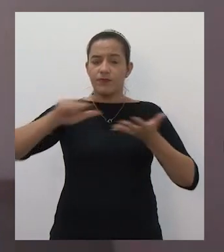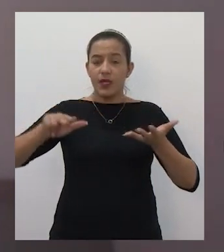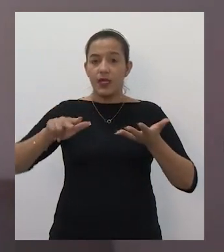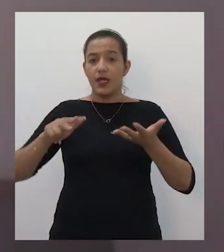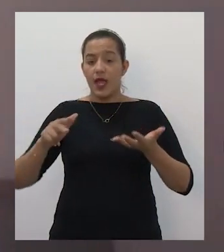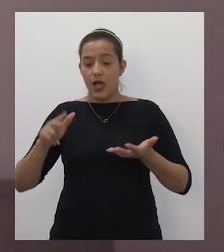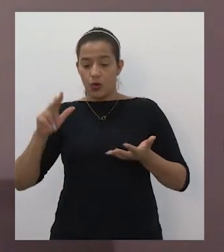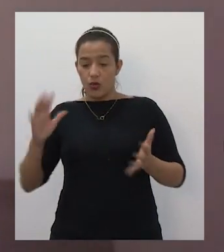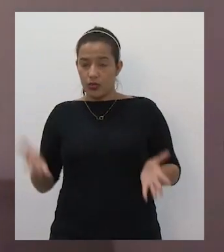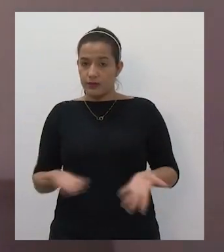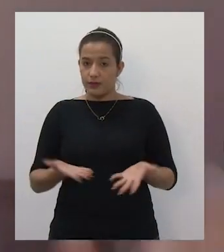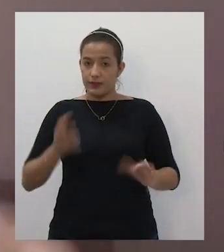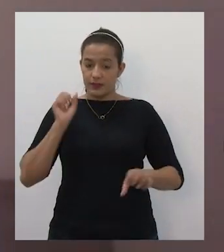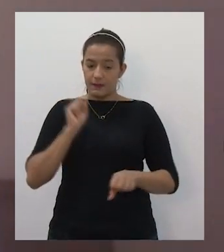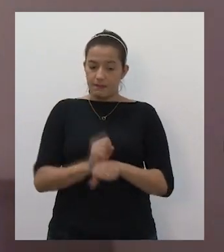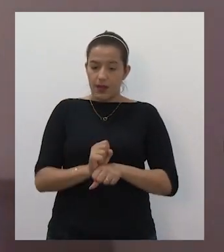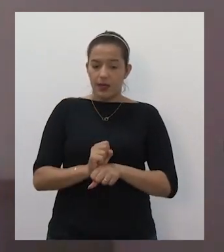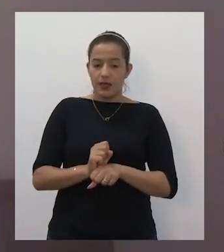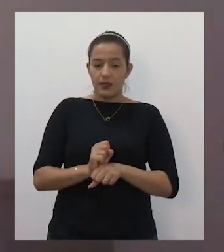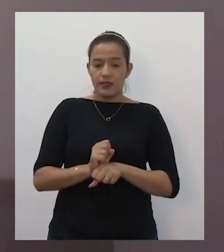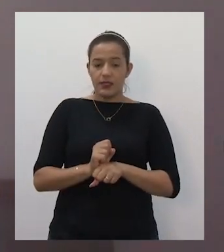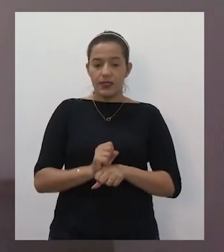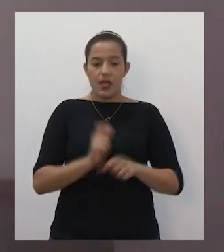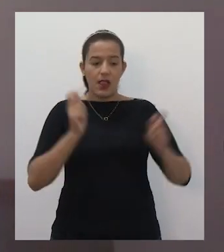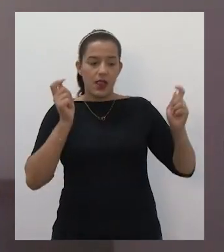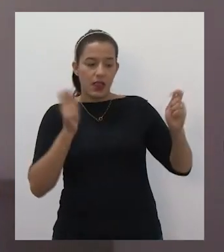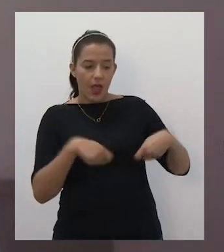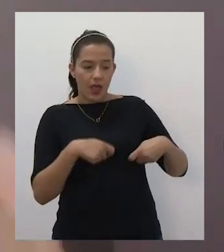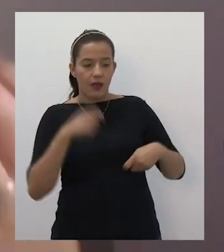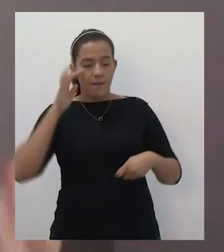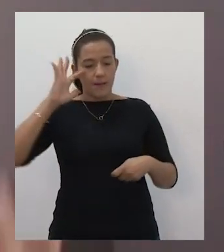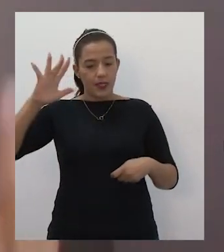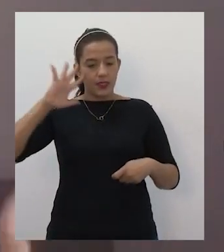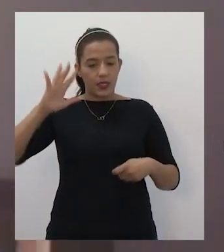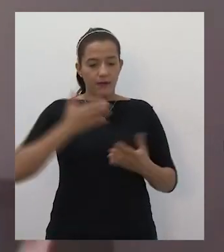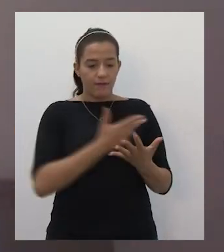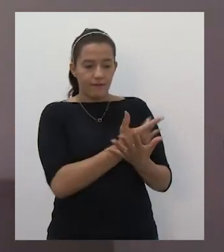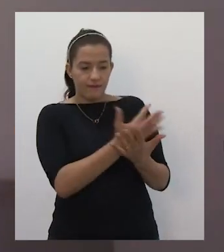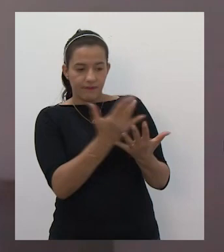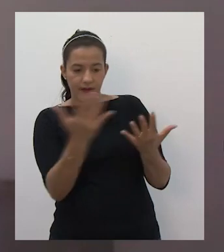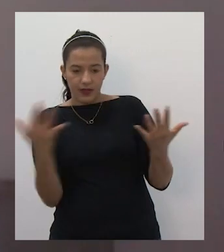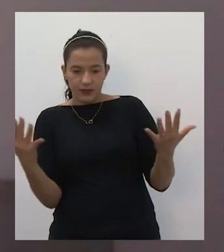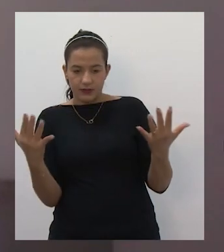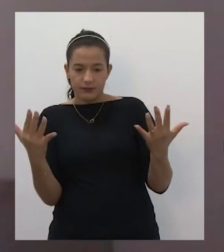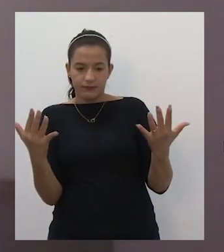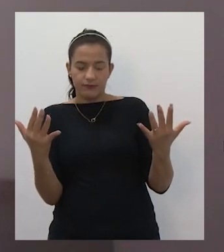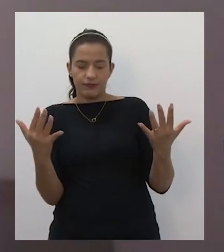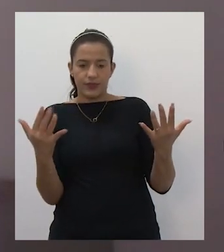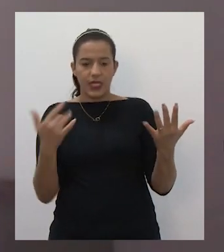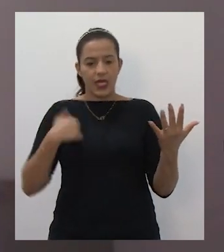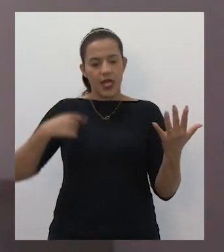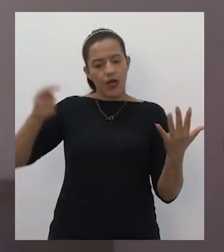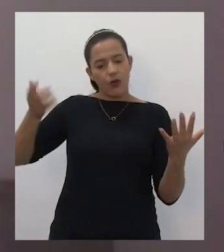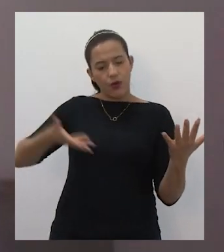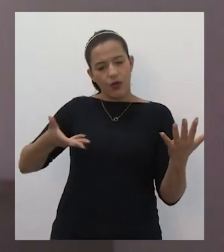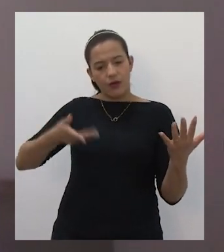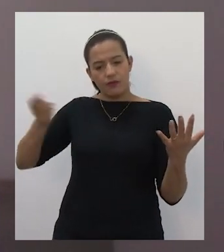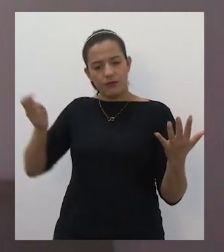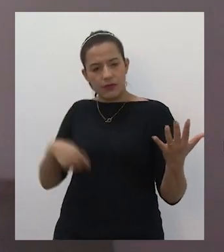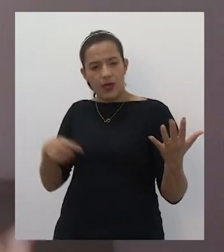eu pensei, o que é possível? E aí fazer a seleção dessas ideias.